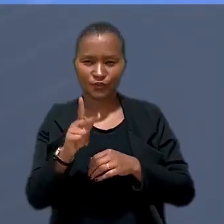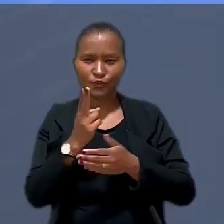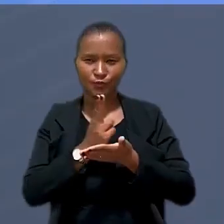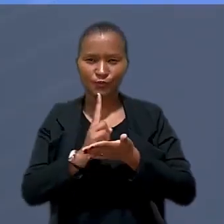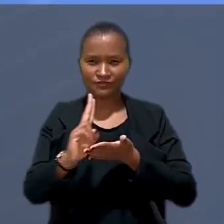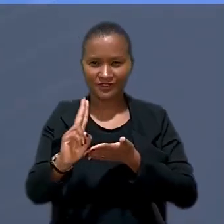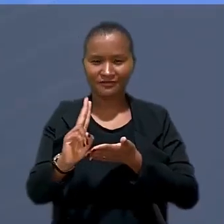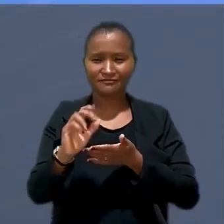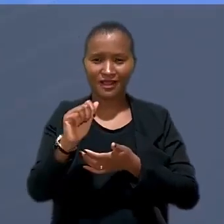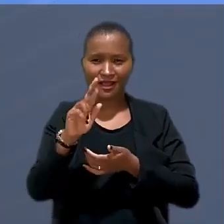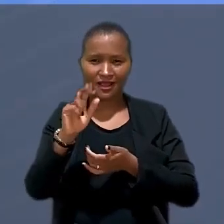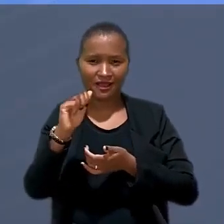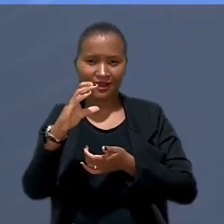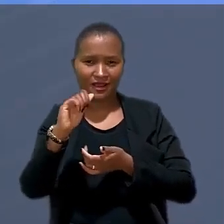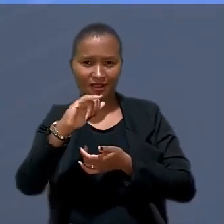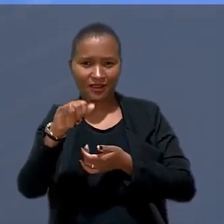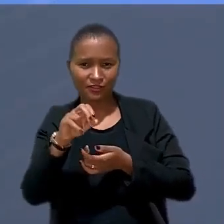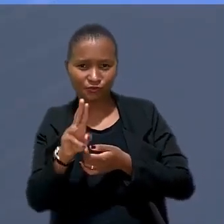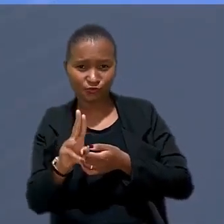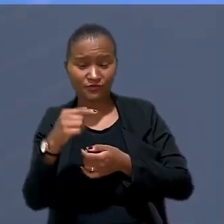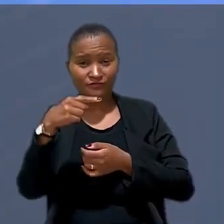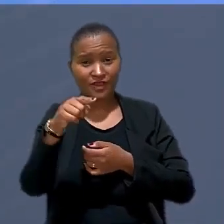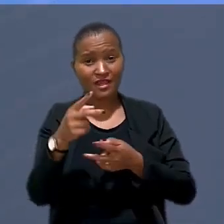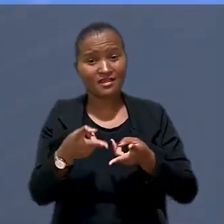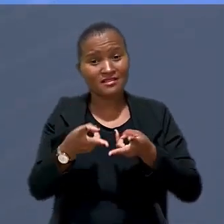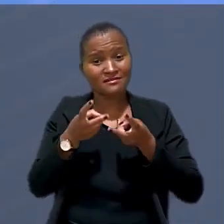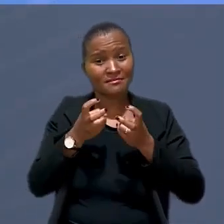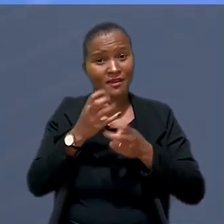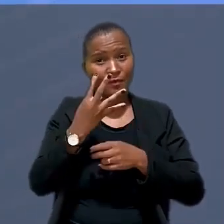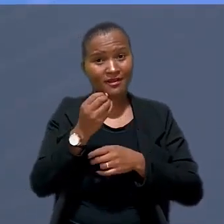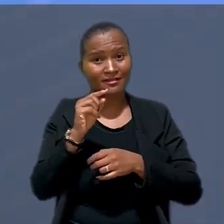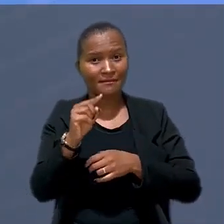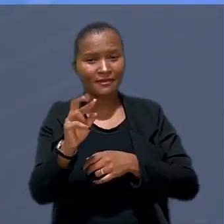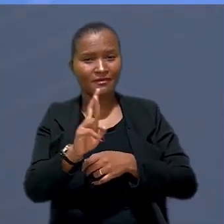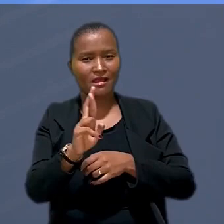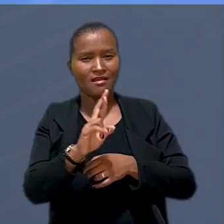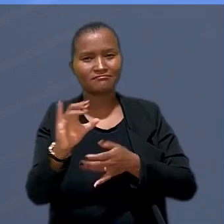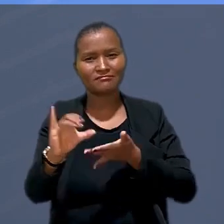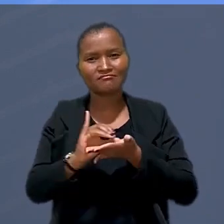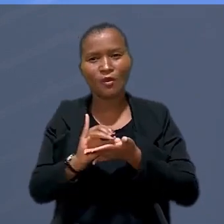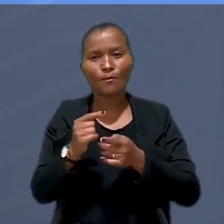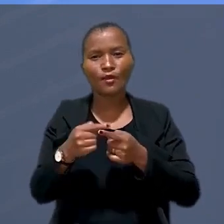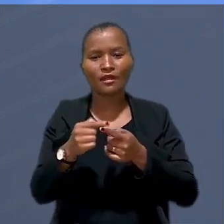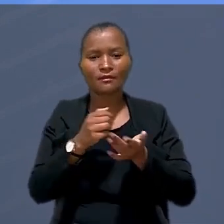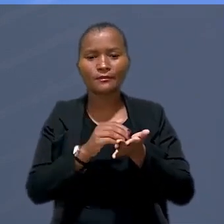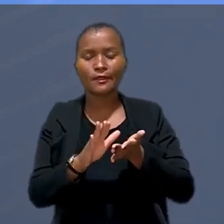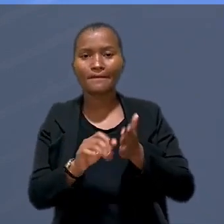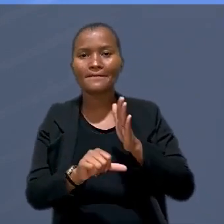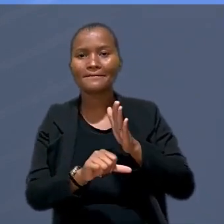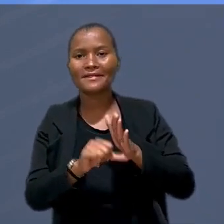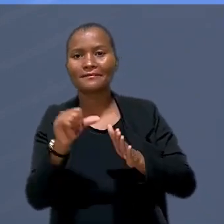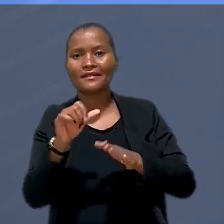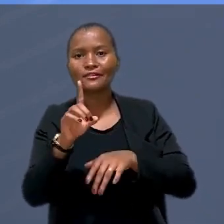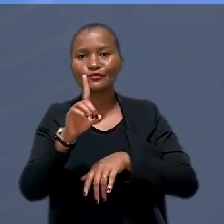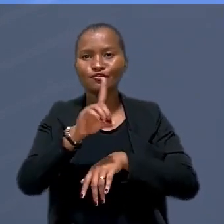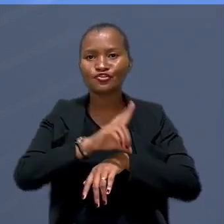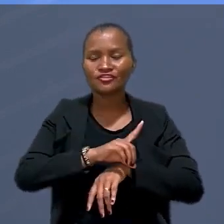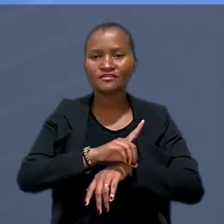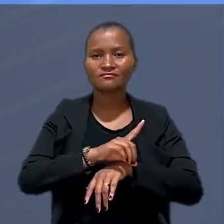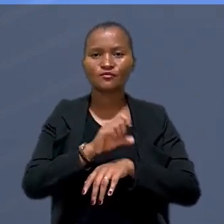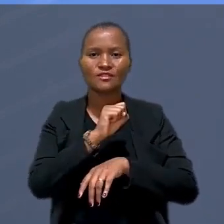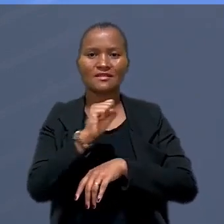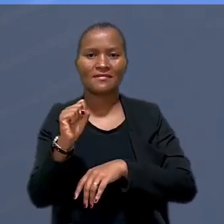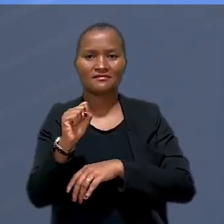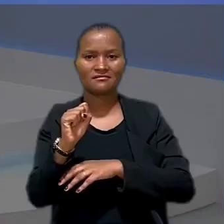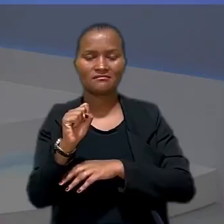Um professor universitário de Aracaju, em Sergipe, vai receber R$ 40 mil de indenização por ter sido demitido nos primeiros dias do